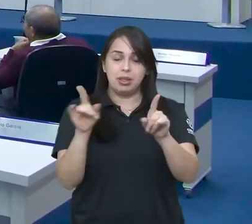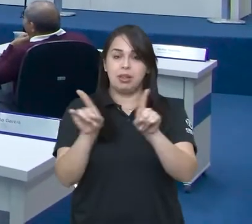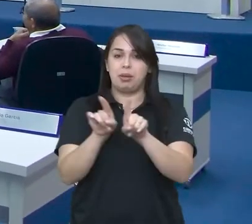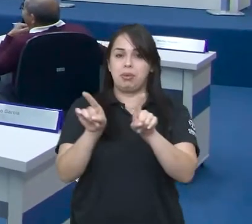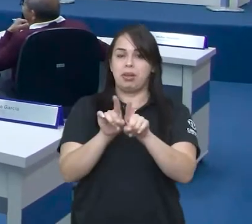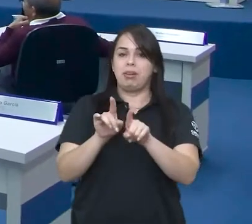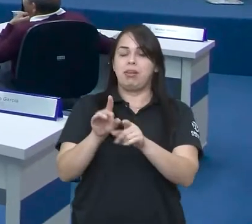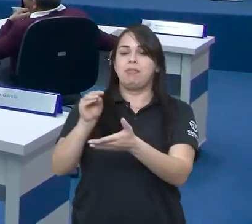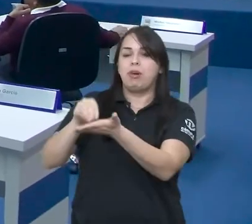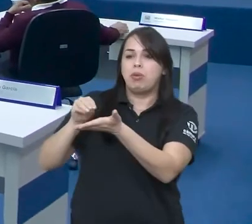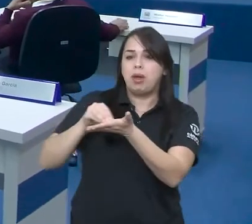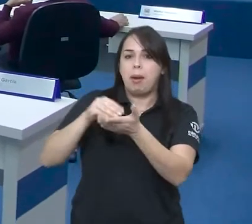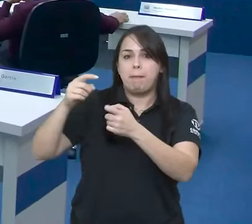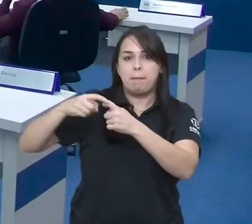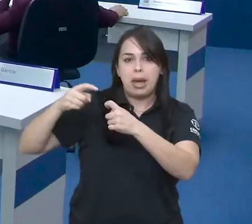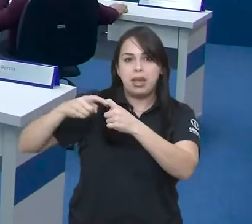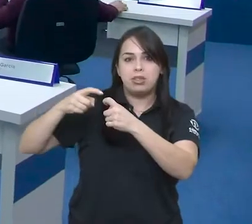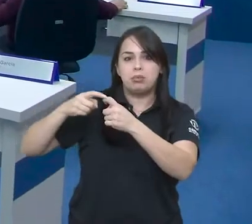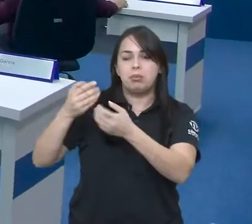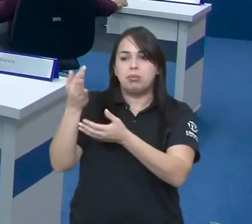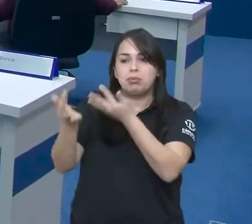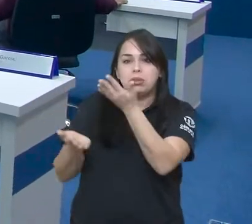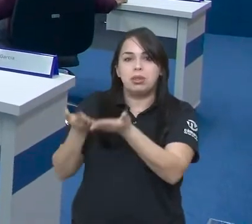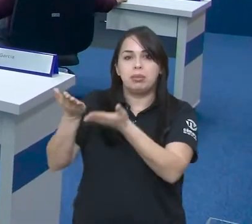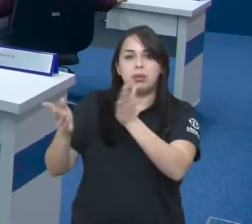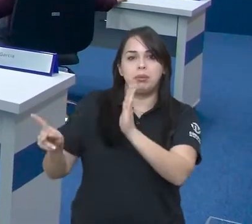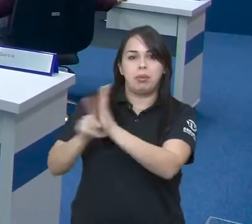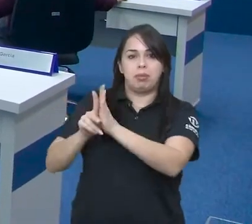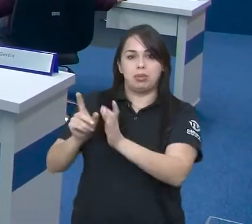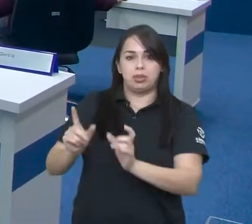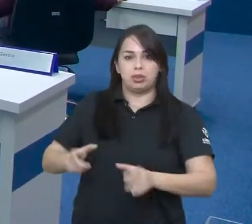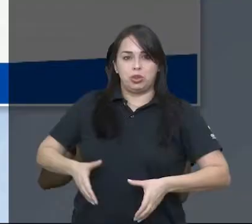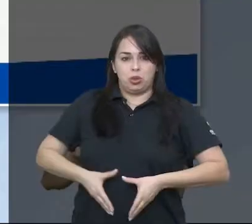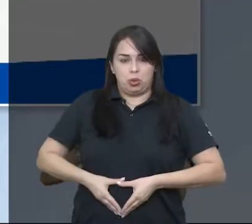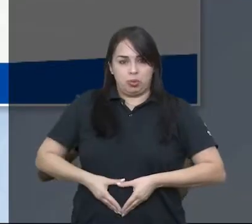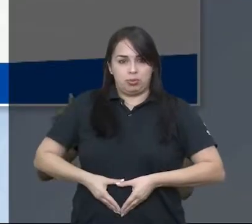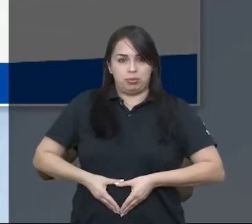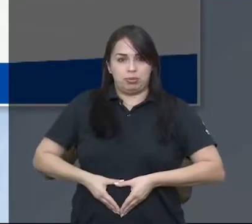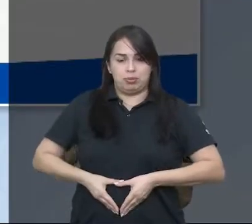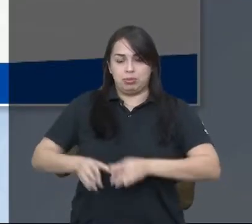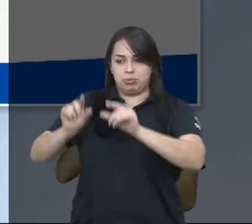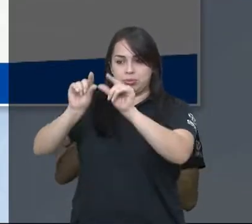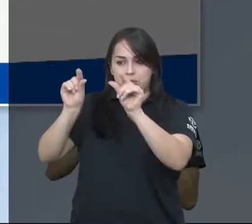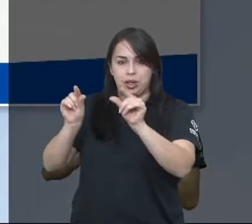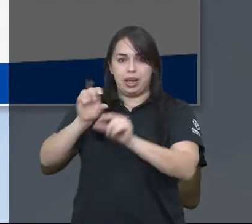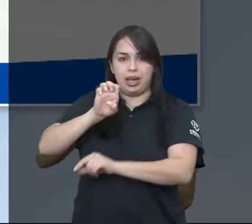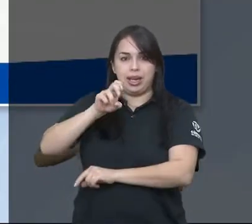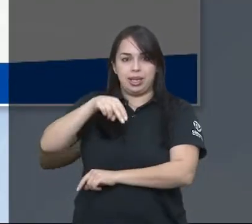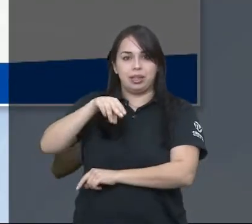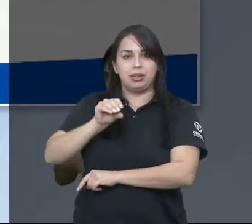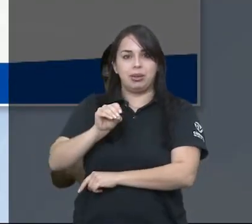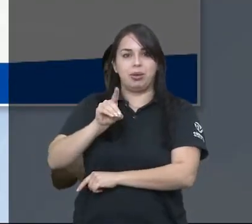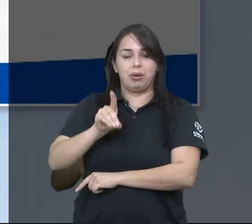de médicos na rede pública de saúde para a cirurgia de endometriose. Outro assunto debatido em plenário foi a Carta